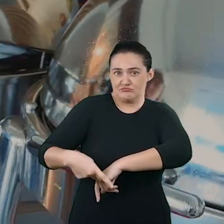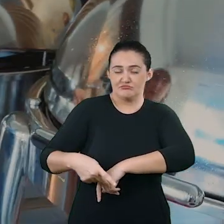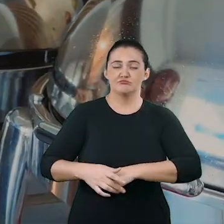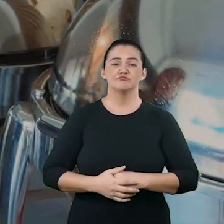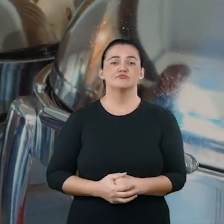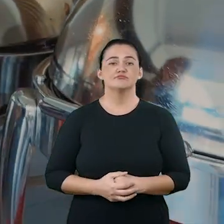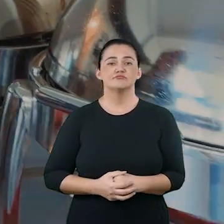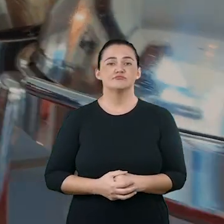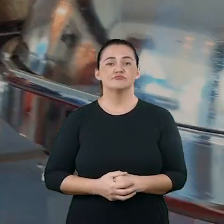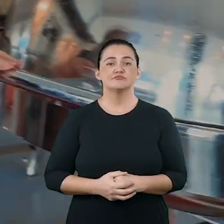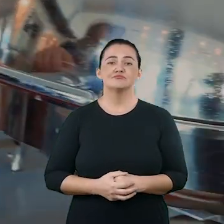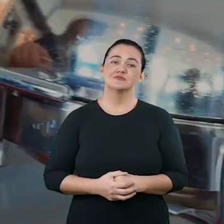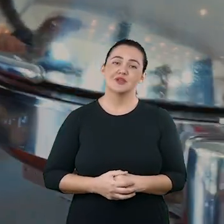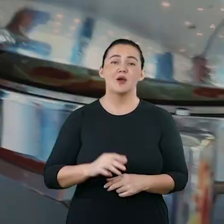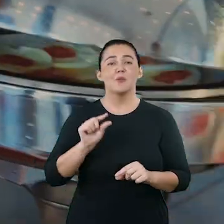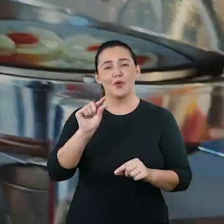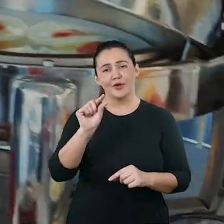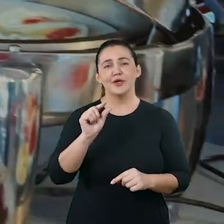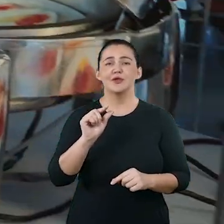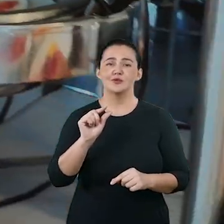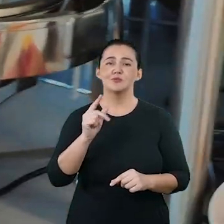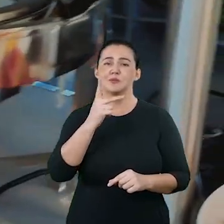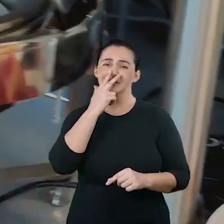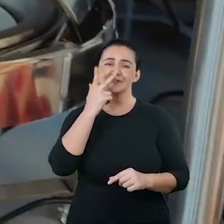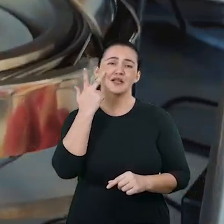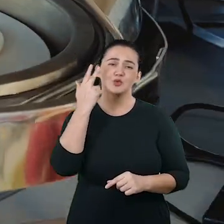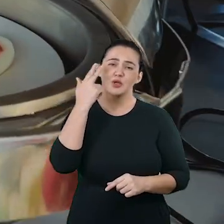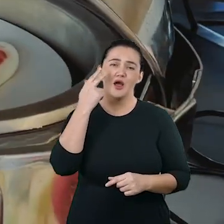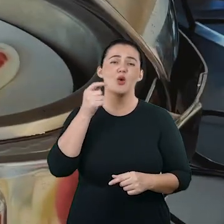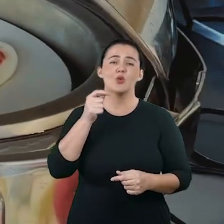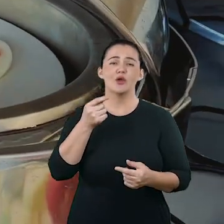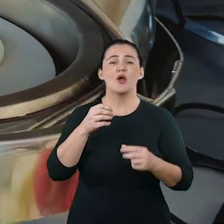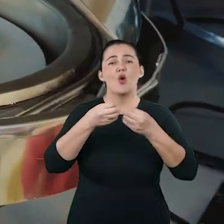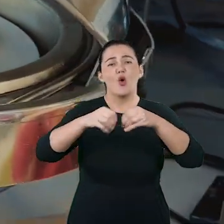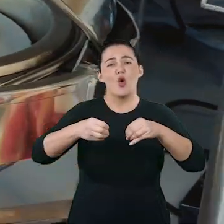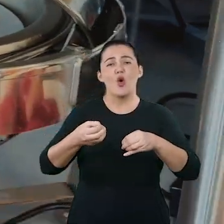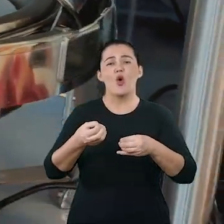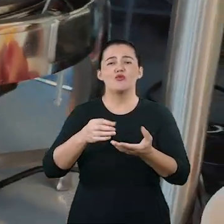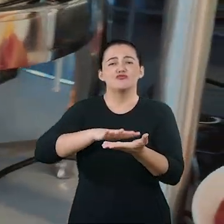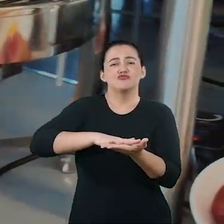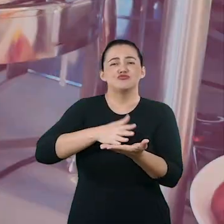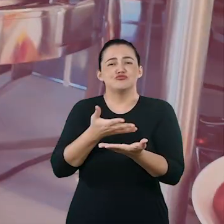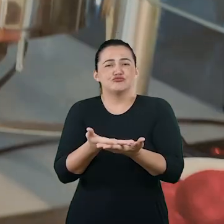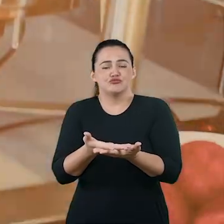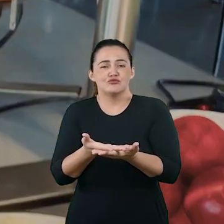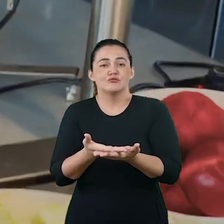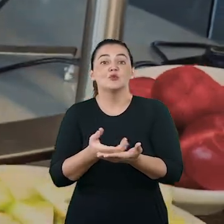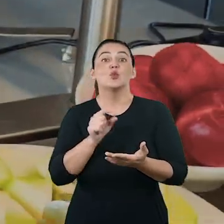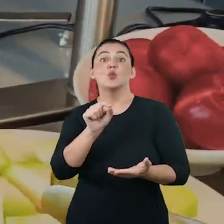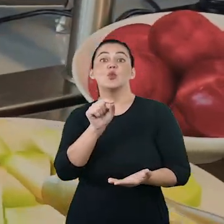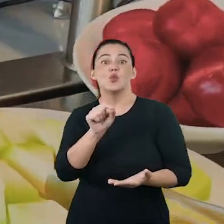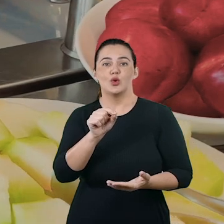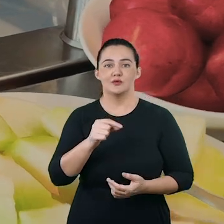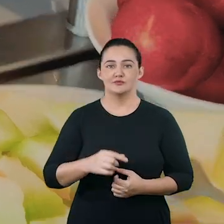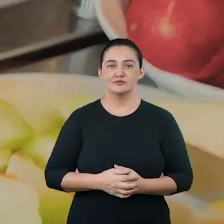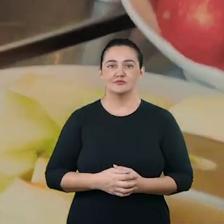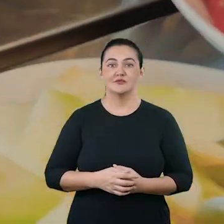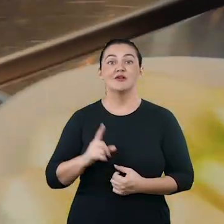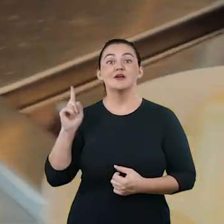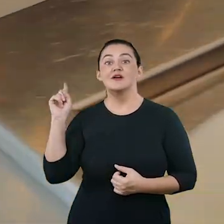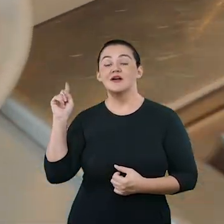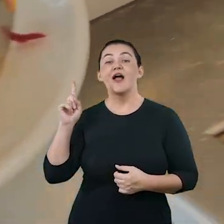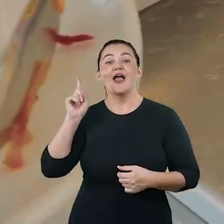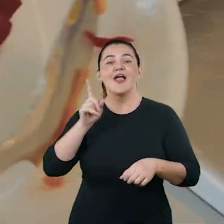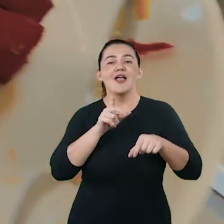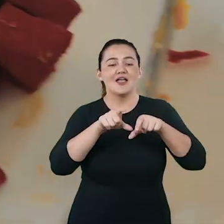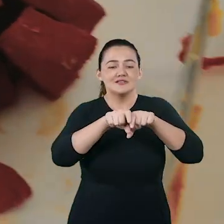Oriente Próximo. Aqui já começa a ficar um pouquinho mais internacional, que é um ovinho frito que a gente está acostumado. Isso daqui, ó, isso aqui é